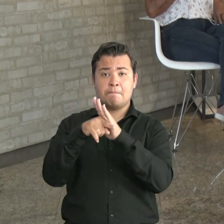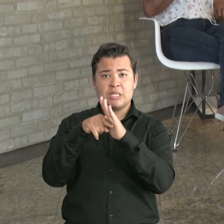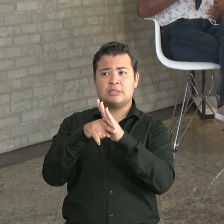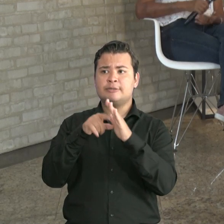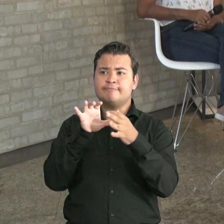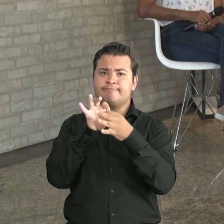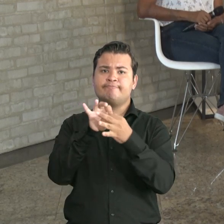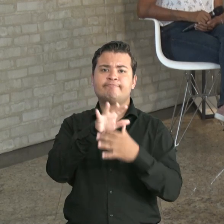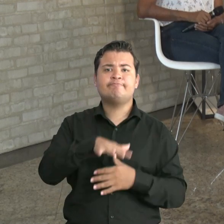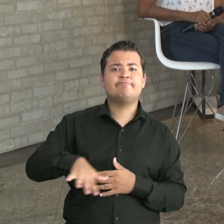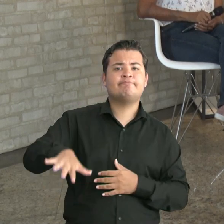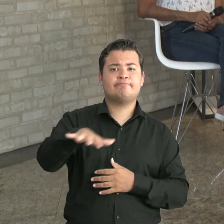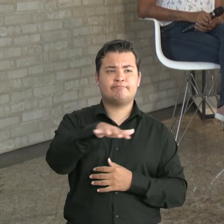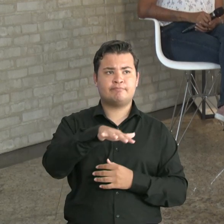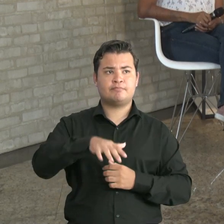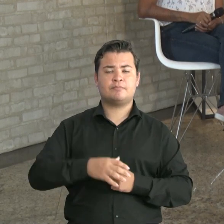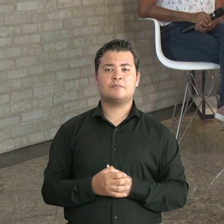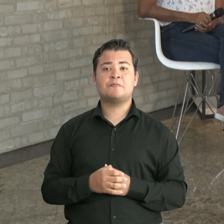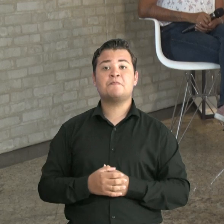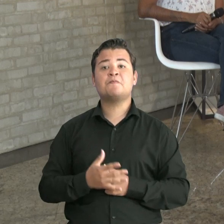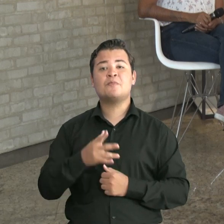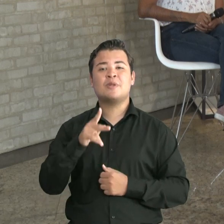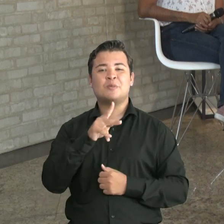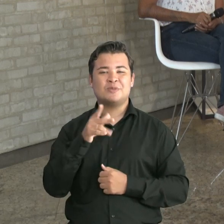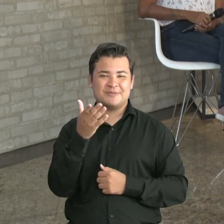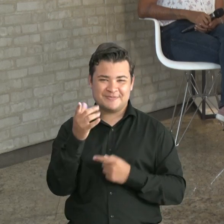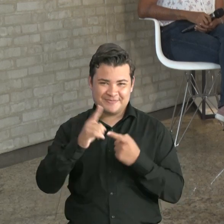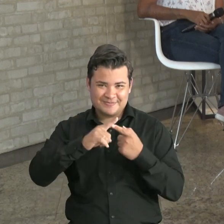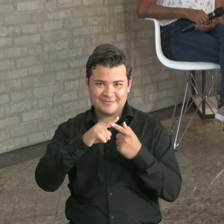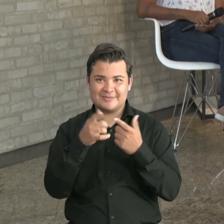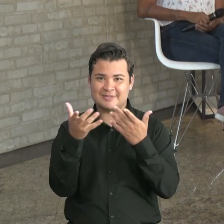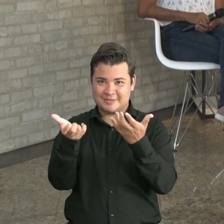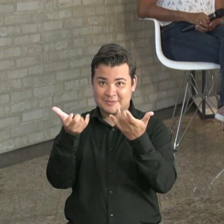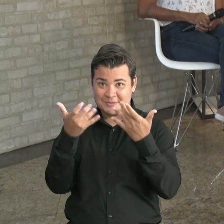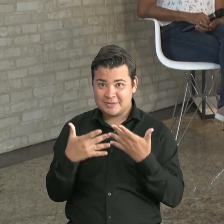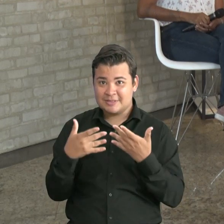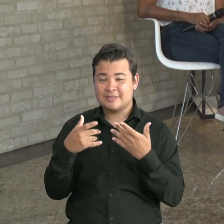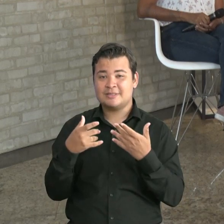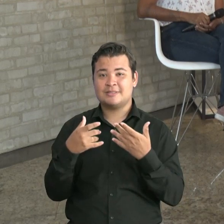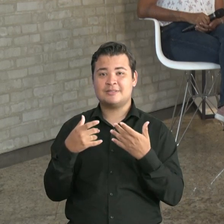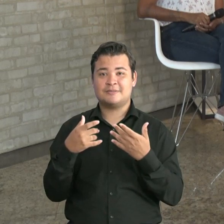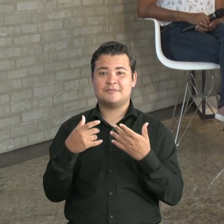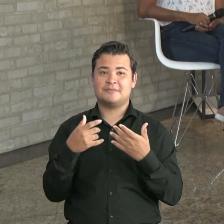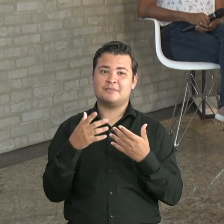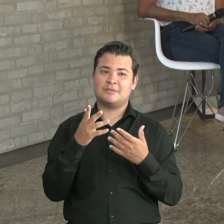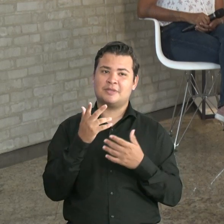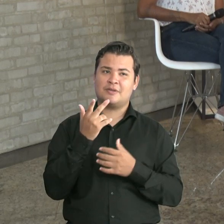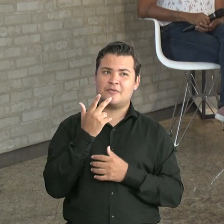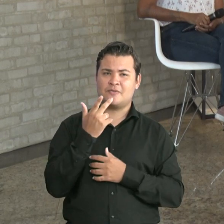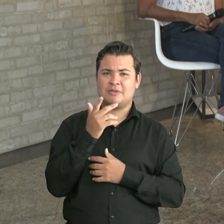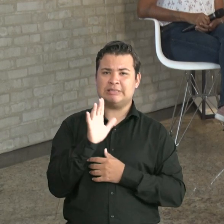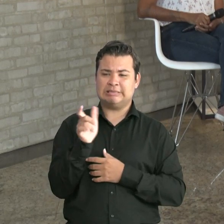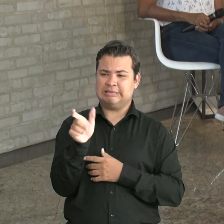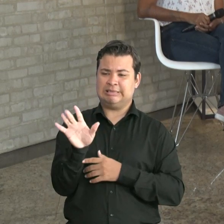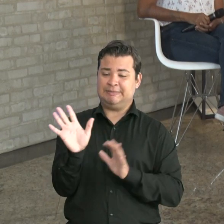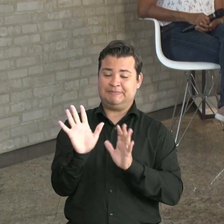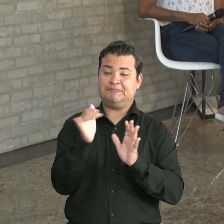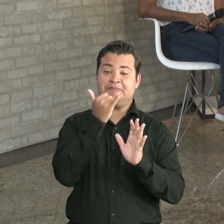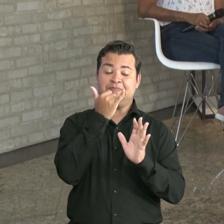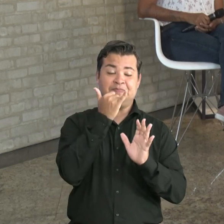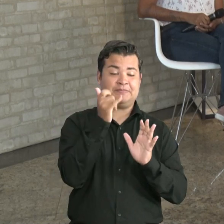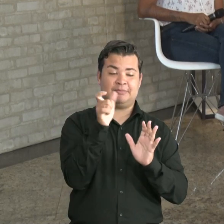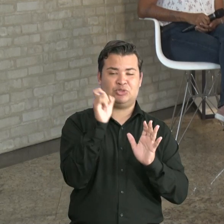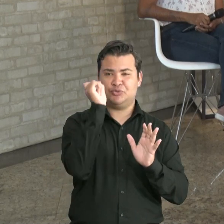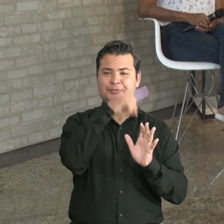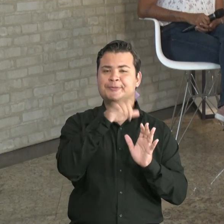universais. Professor, queria uma contribuição para a gente fazer aí não vou tentar falar essa palavra, não. A